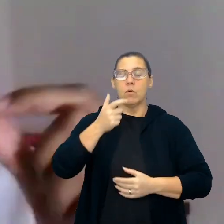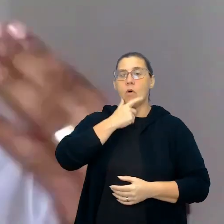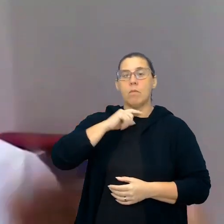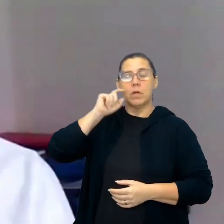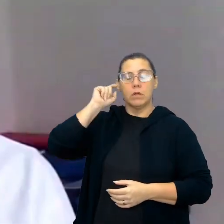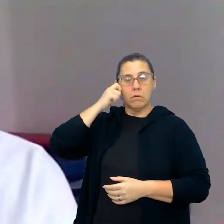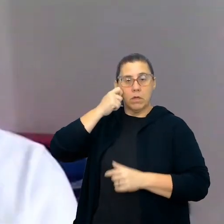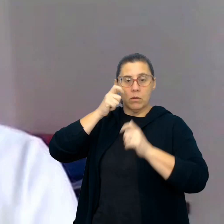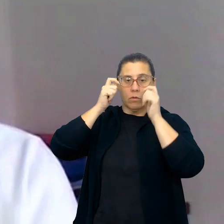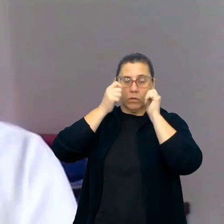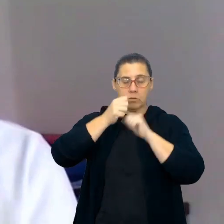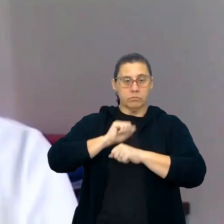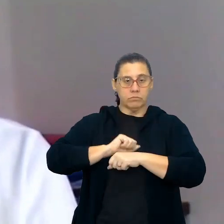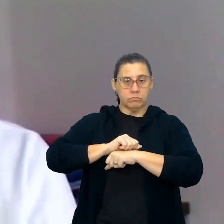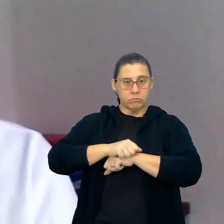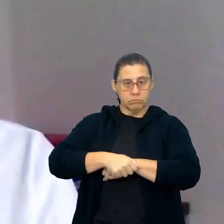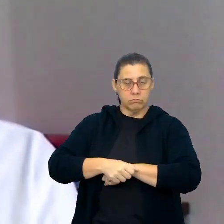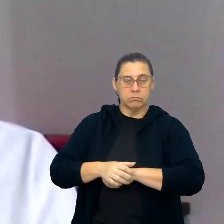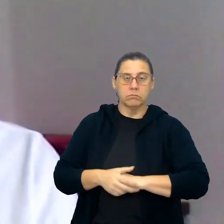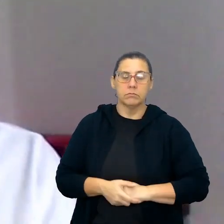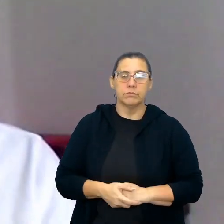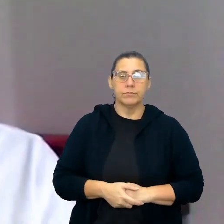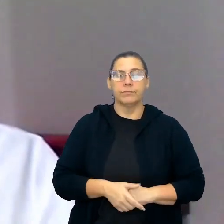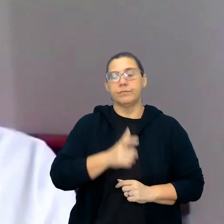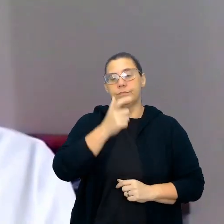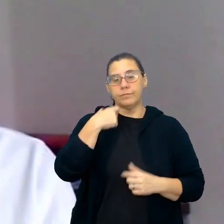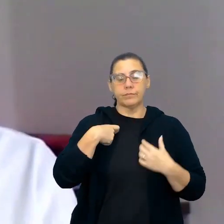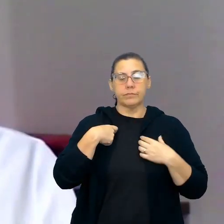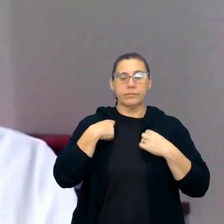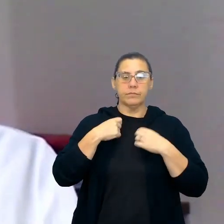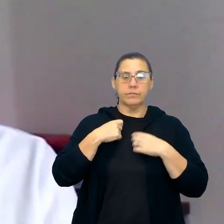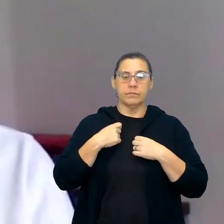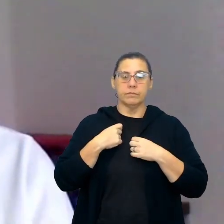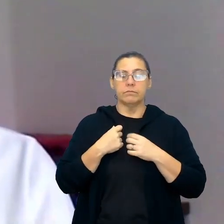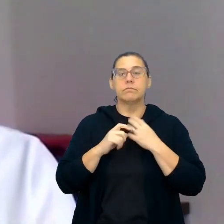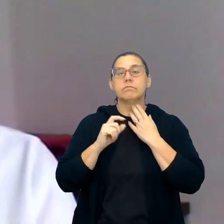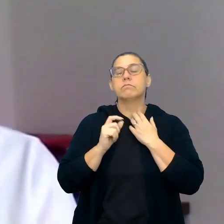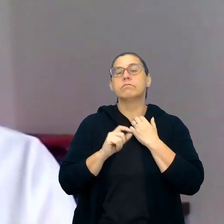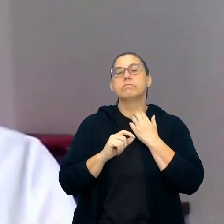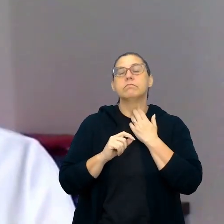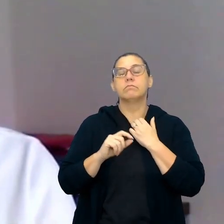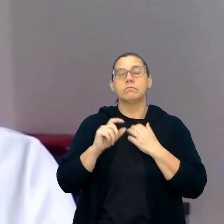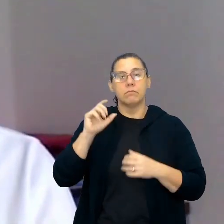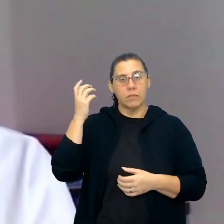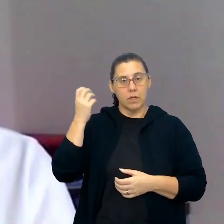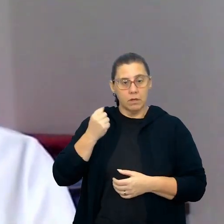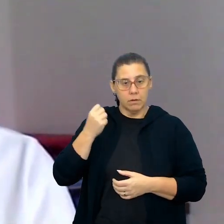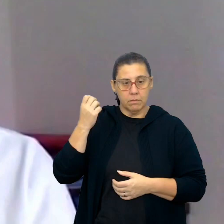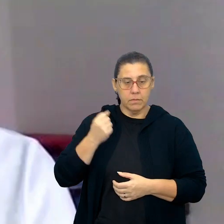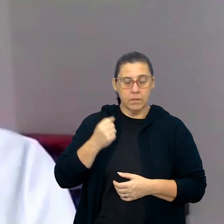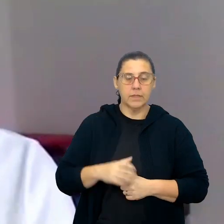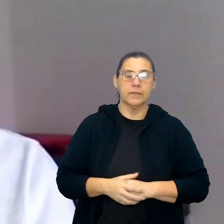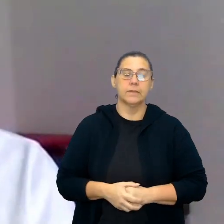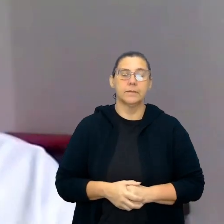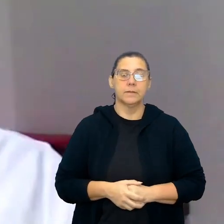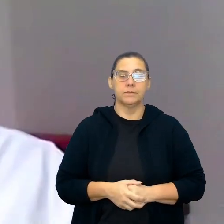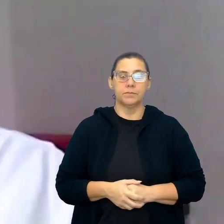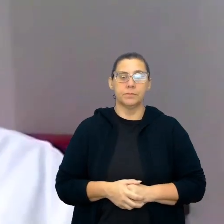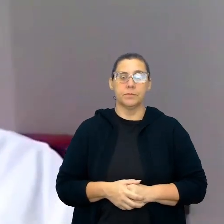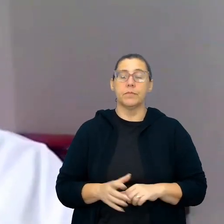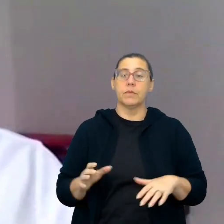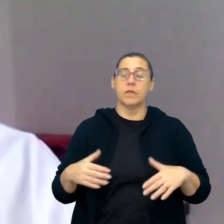uso óculos, cabelos raspados e estou com uma camiseta polo branca, falando aqui com vocês.